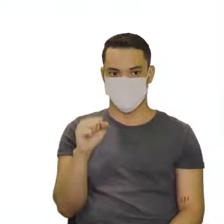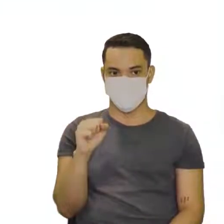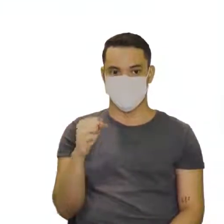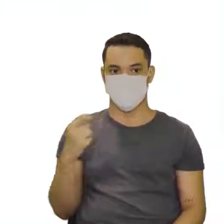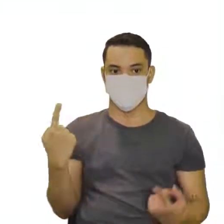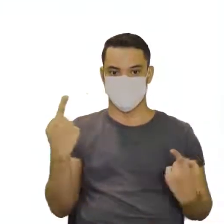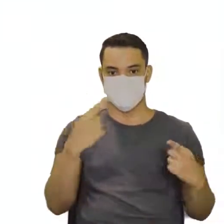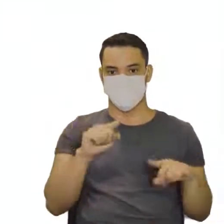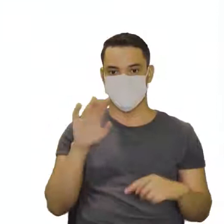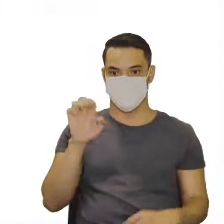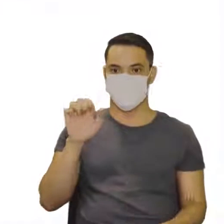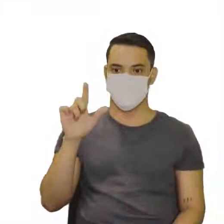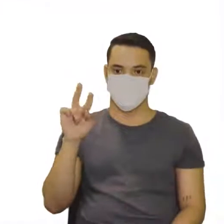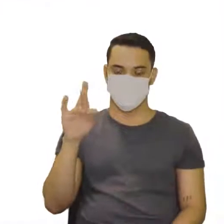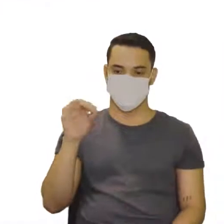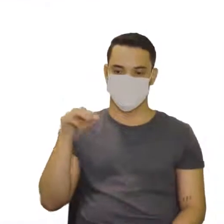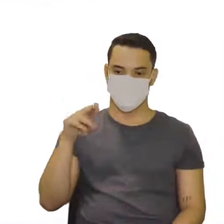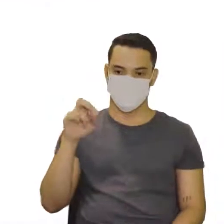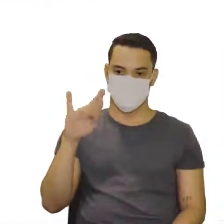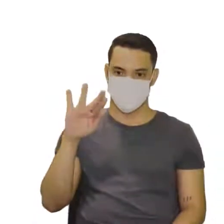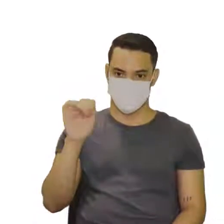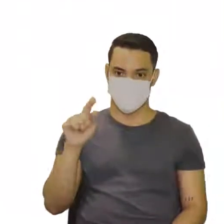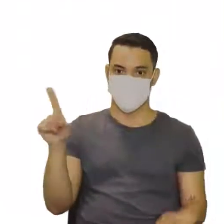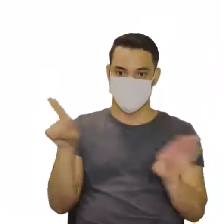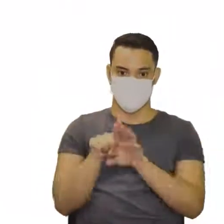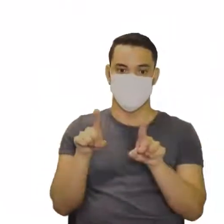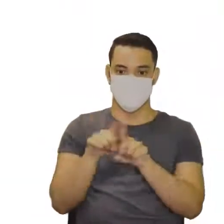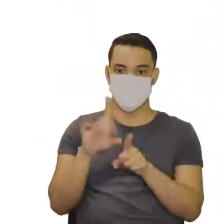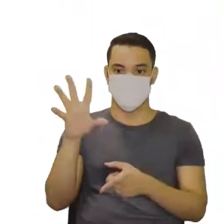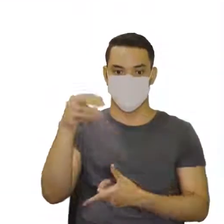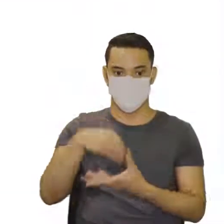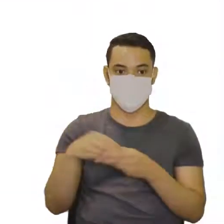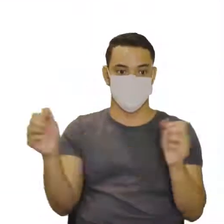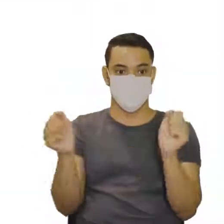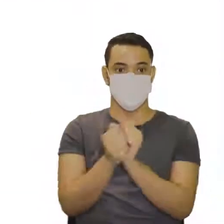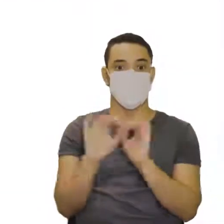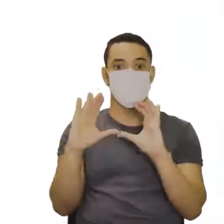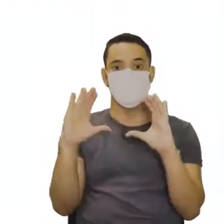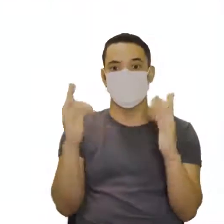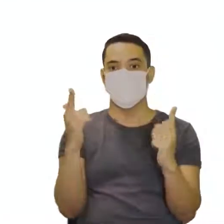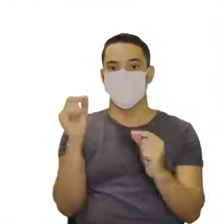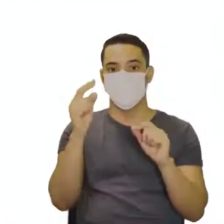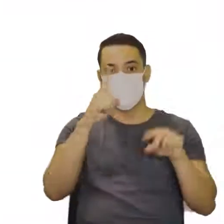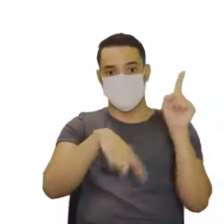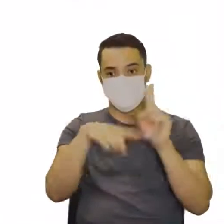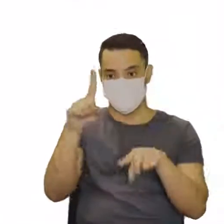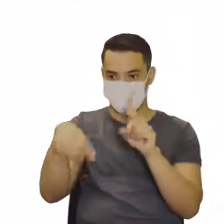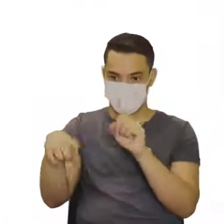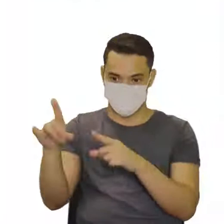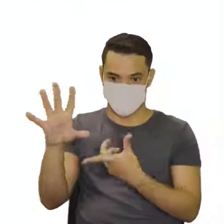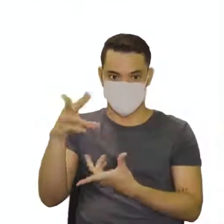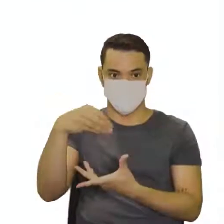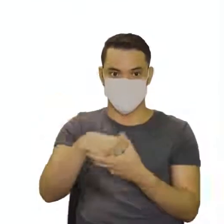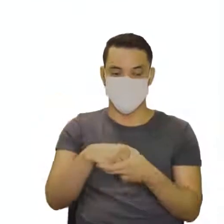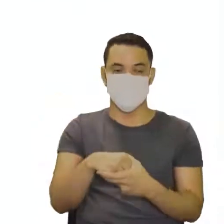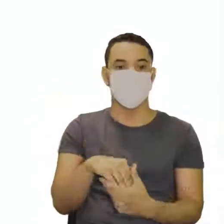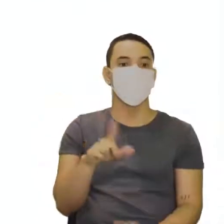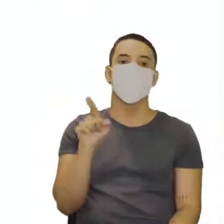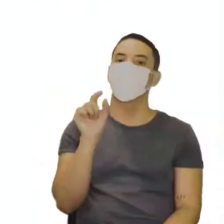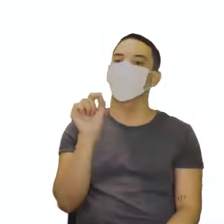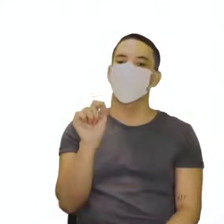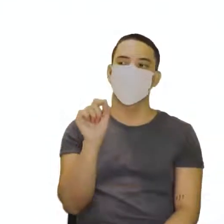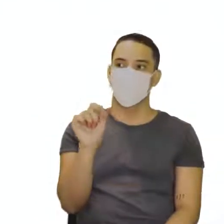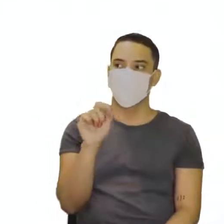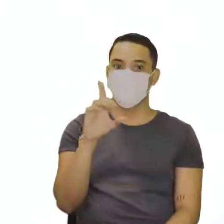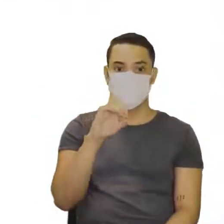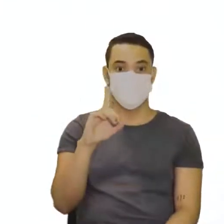contra a eletromotriz, isso aqui é constante, isso aqui também é constante. Logo, as partes variáveis é